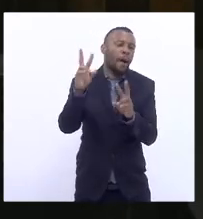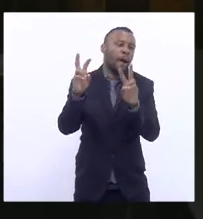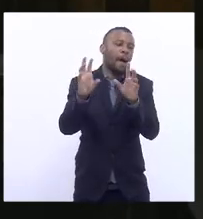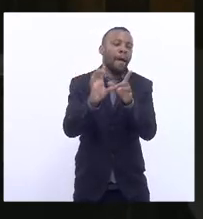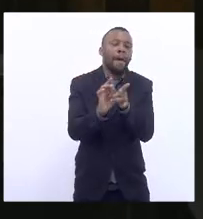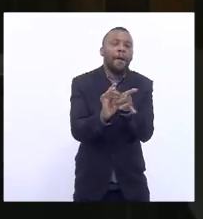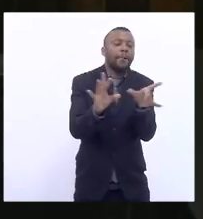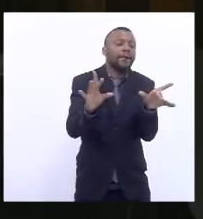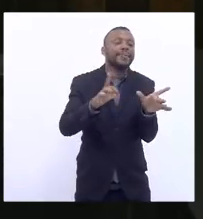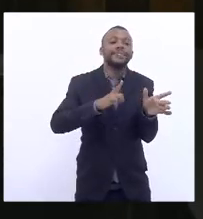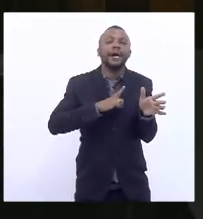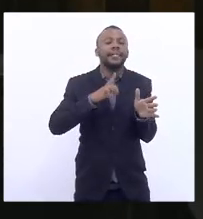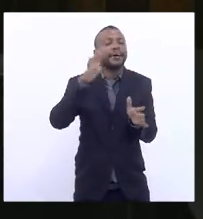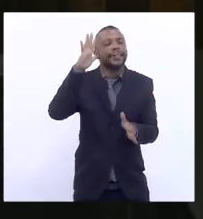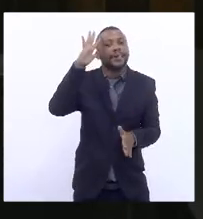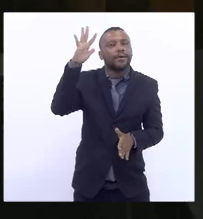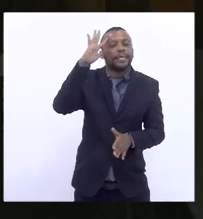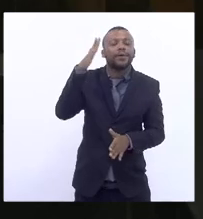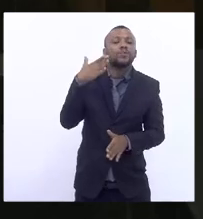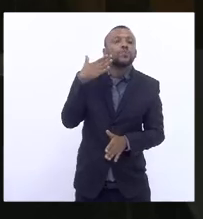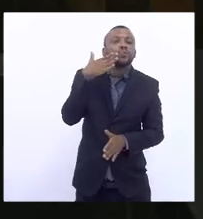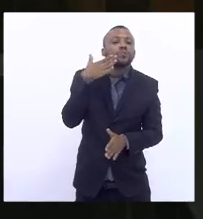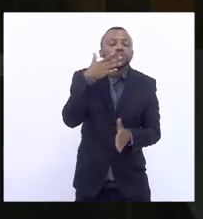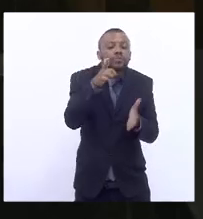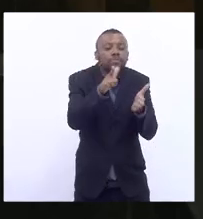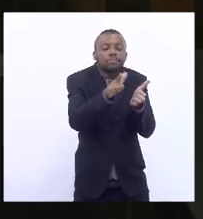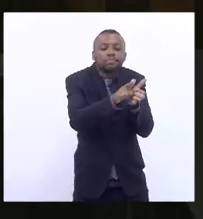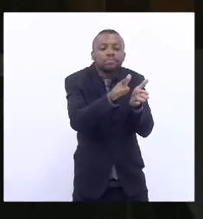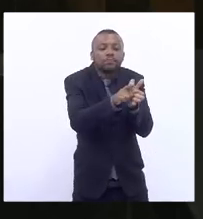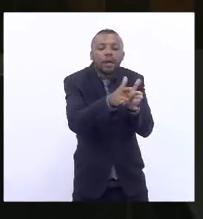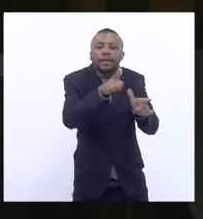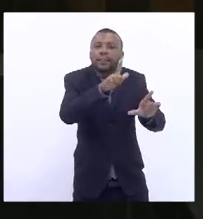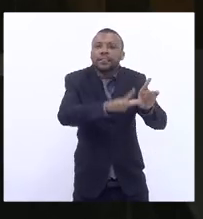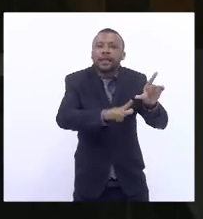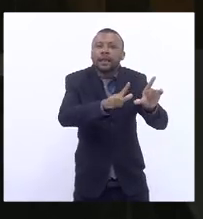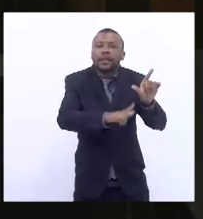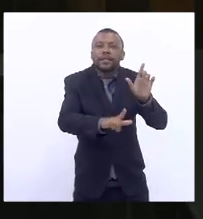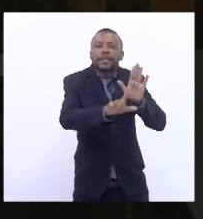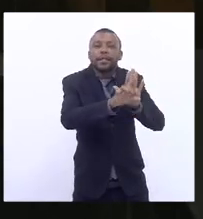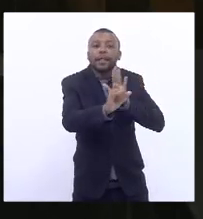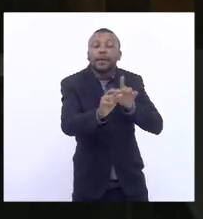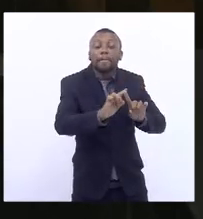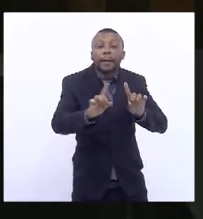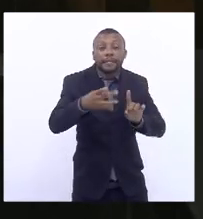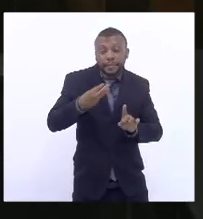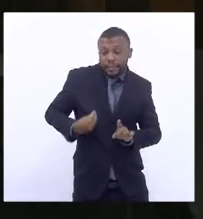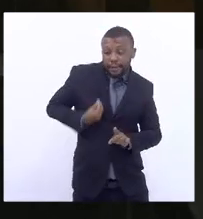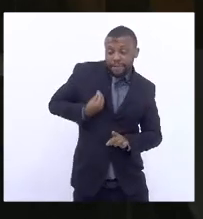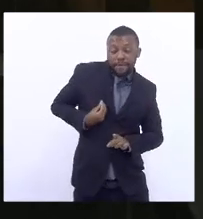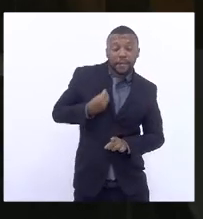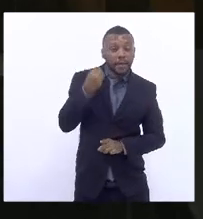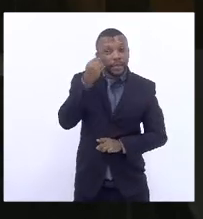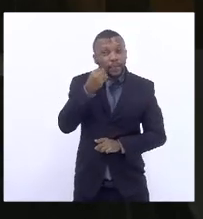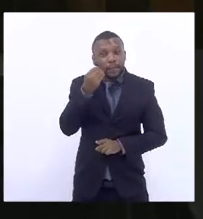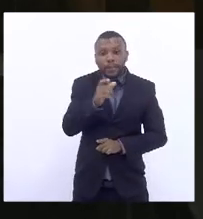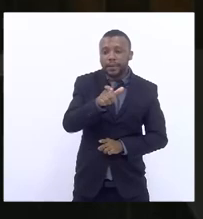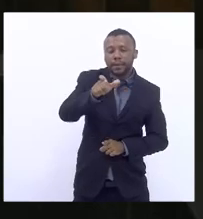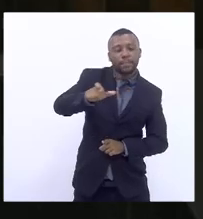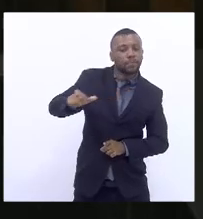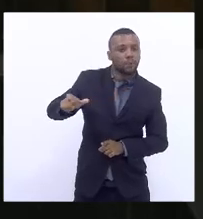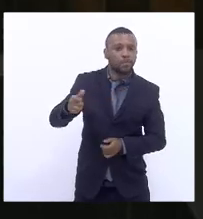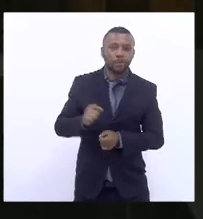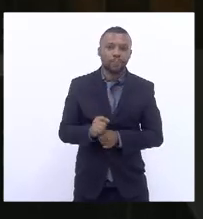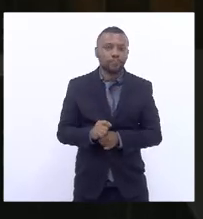que existe no papel, na letra fria da lei, mas não existe na vida real das pessoas. Em tese, qualquer um pode